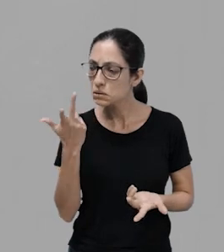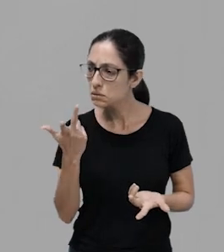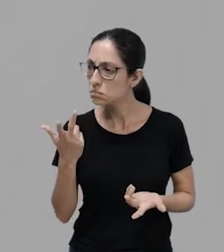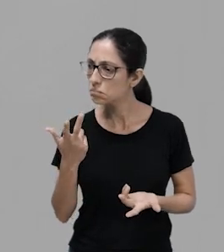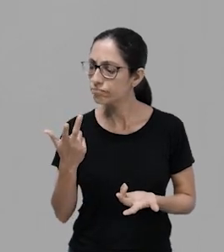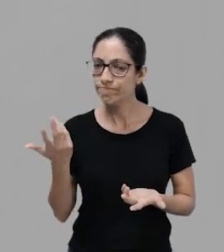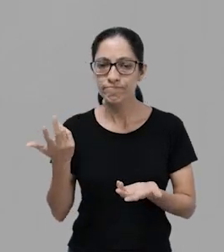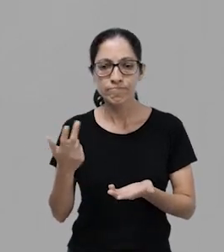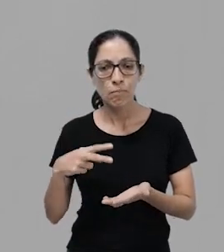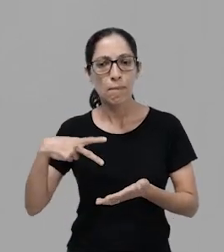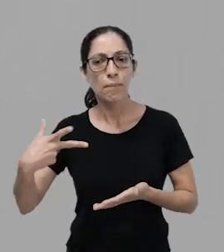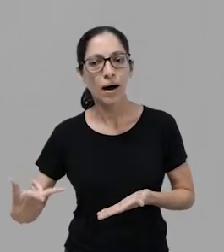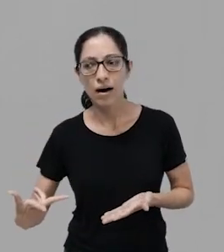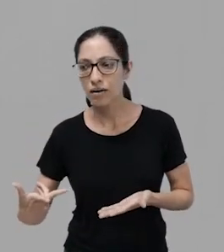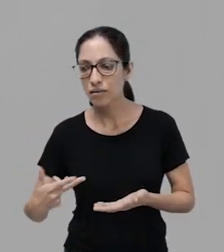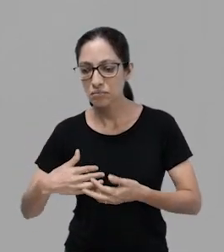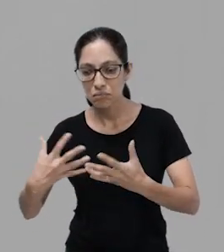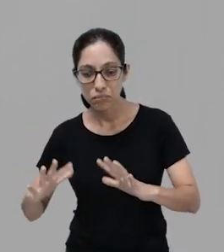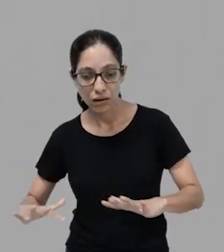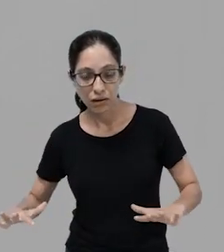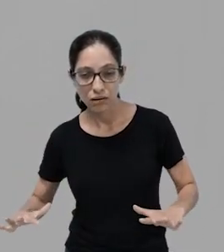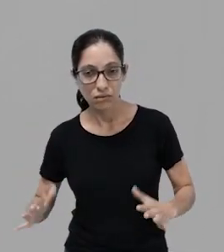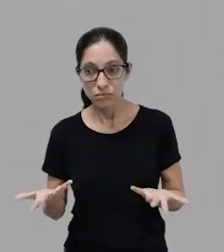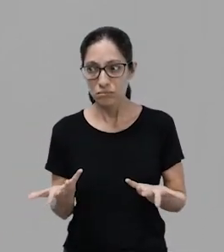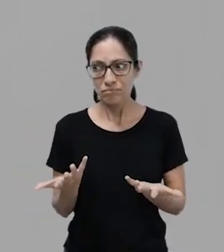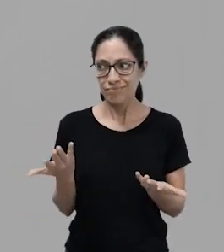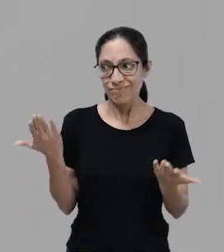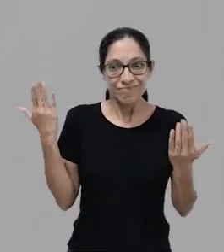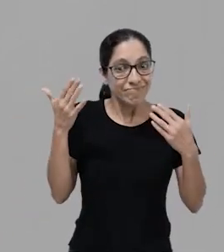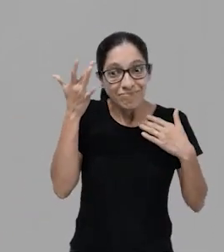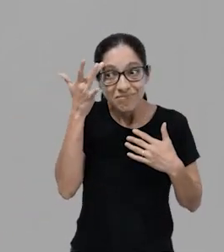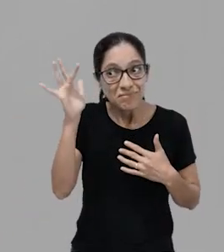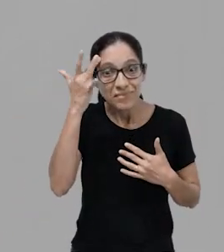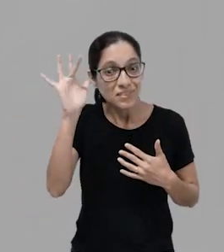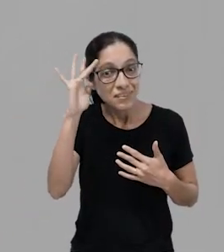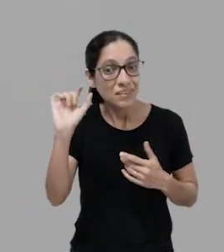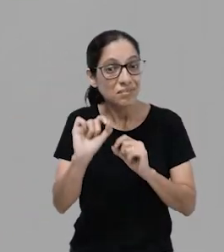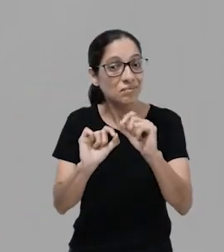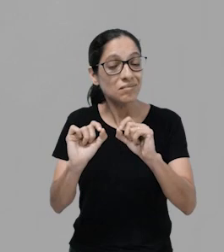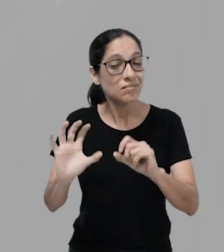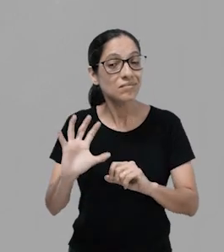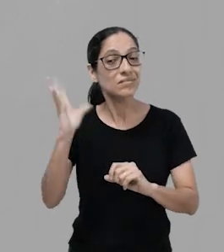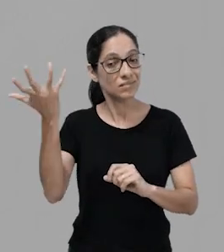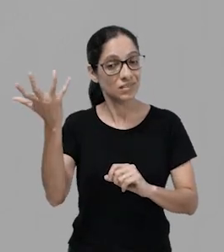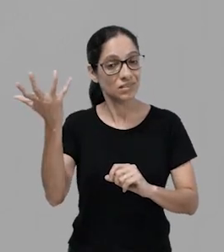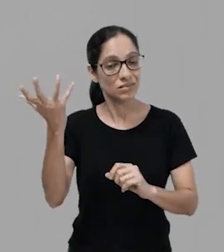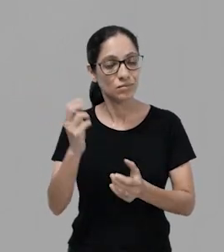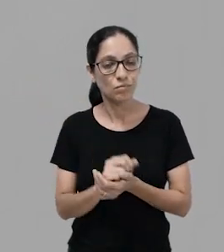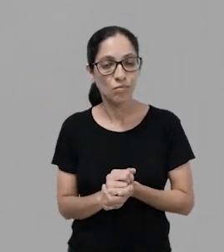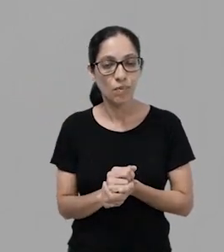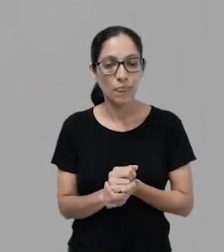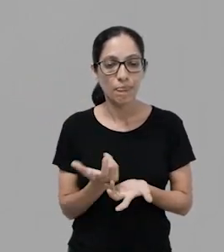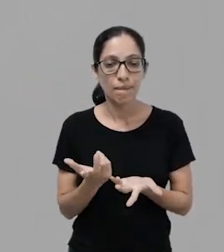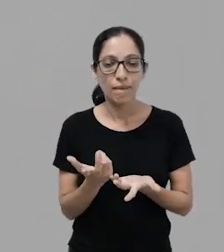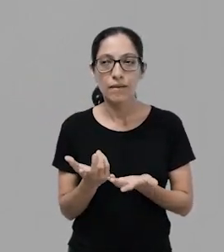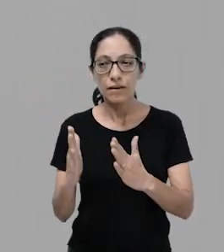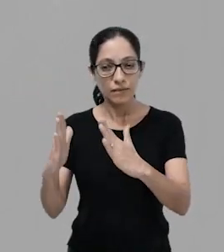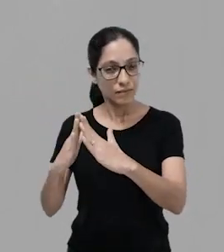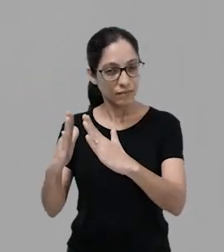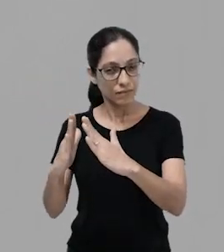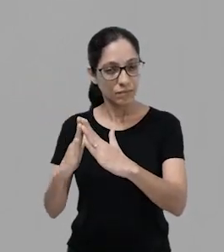caiu. Então, esse alguma coisa não é algo específico. Você não sabe o que é que aconteceu. Tá?